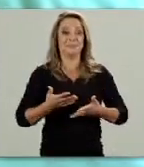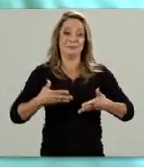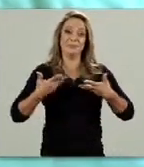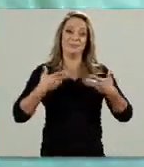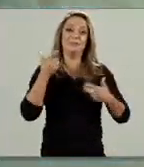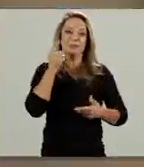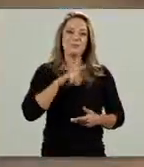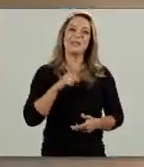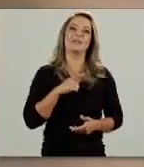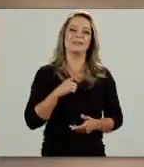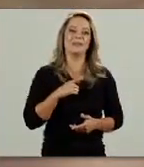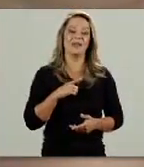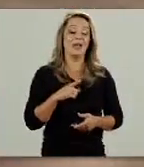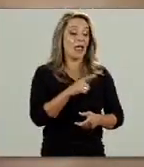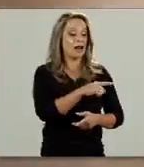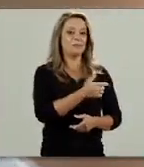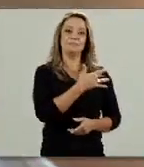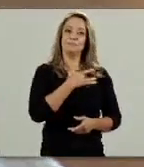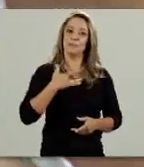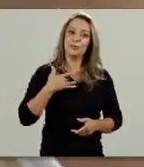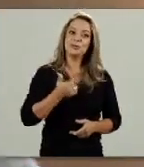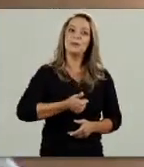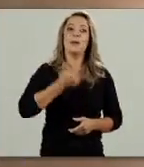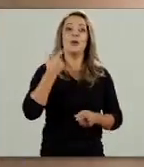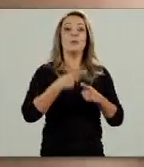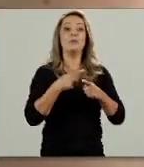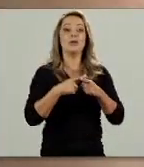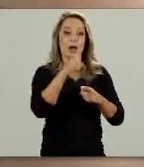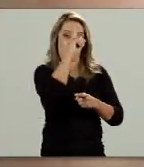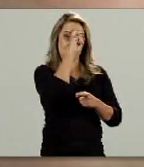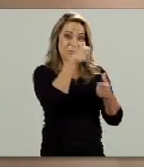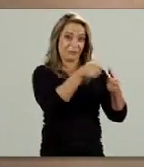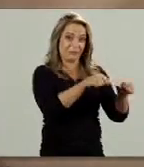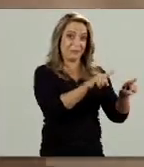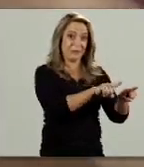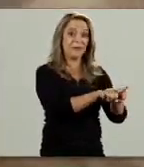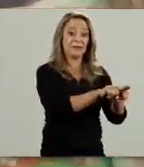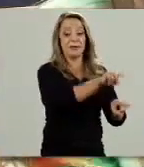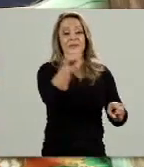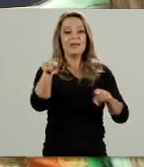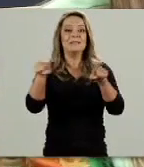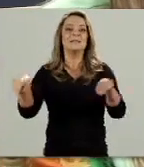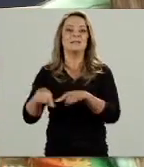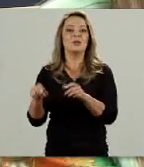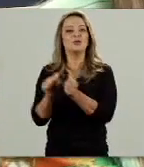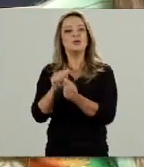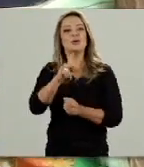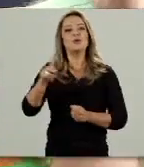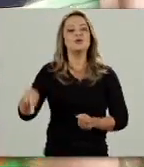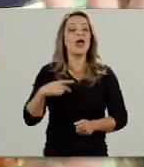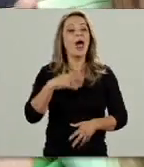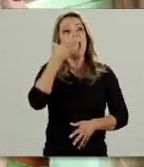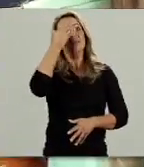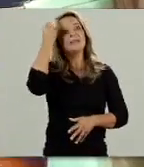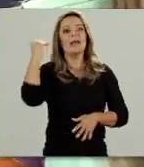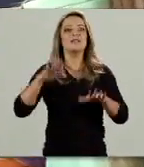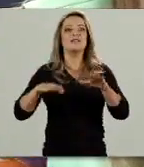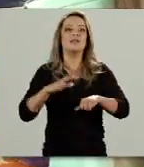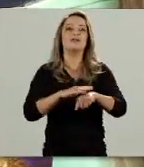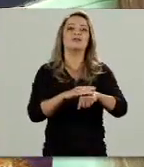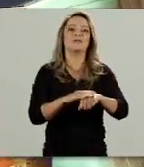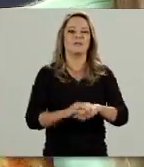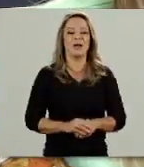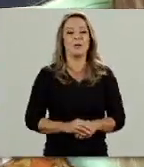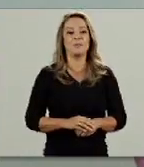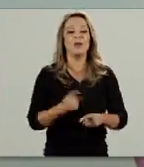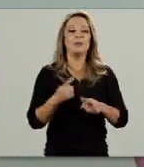autoestima muito elevado. Então, automaticamente, isso reverte para o tratamento médico. Então, o momento que está com a professora é o momento que eles até esquecem que eles